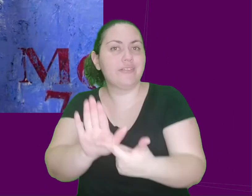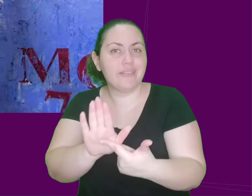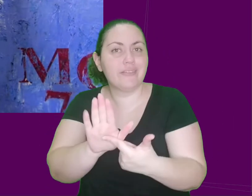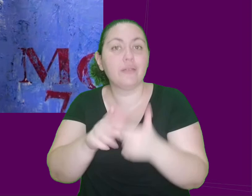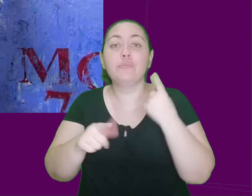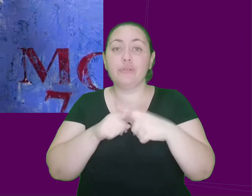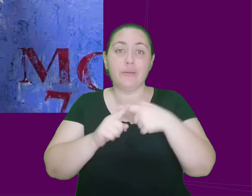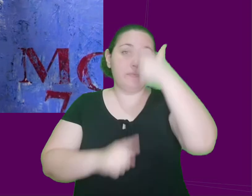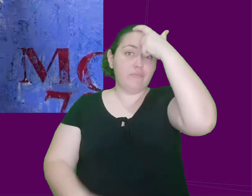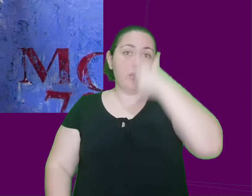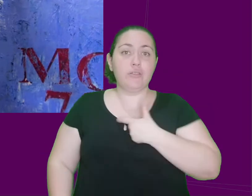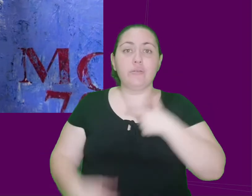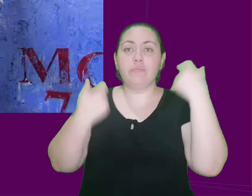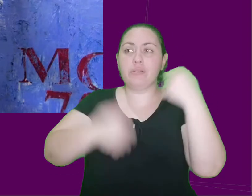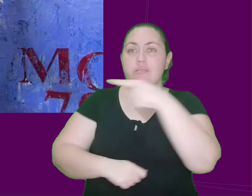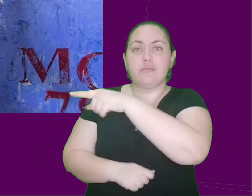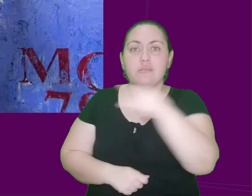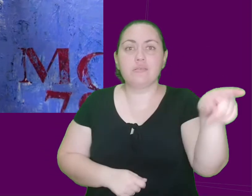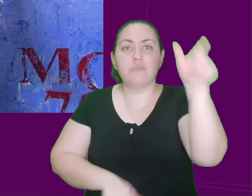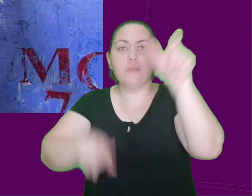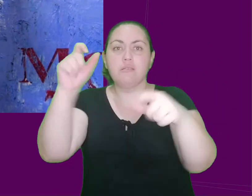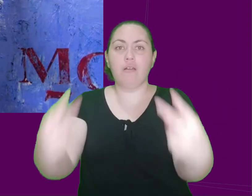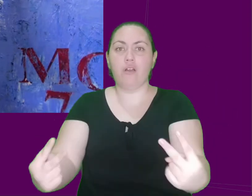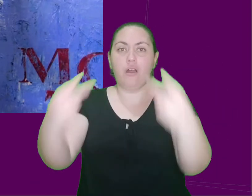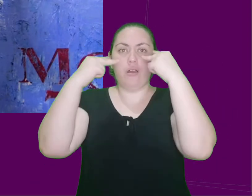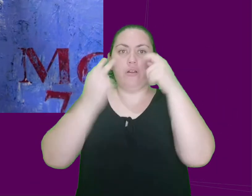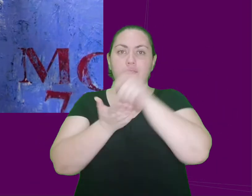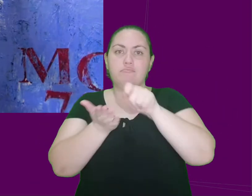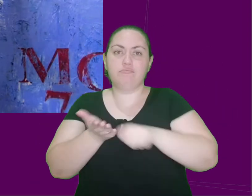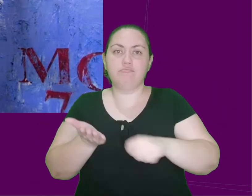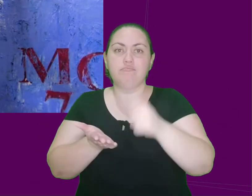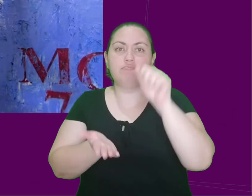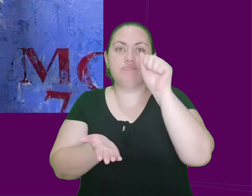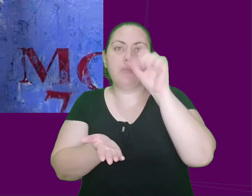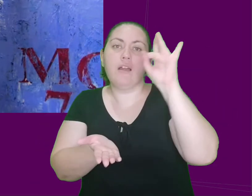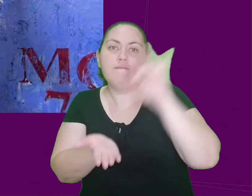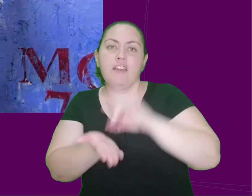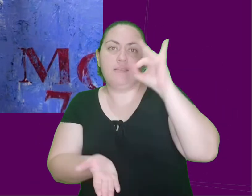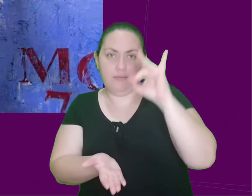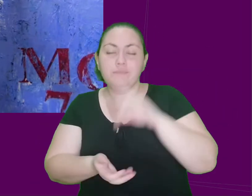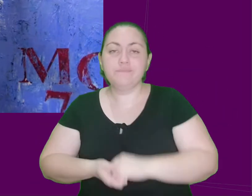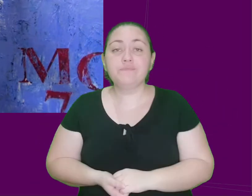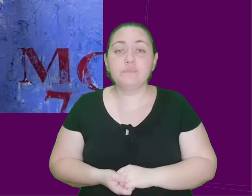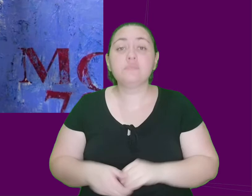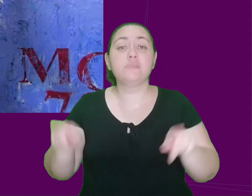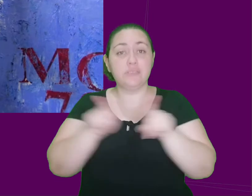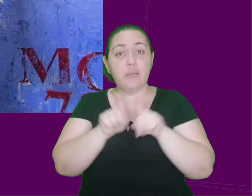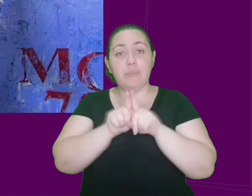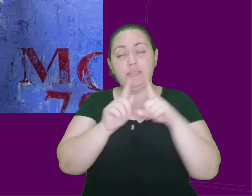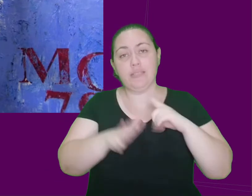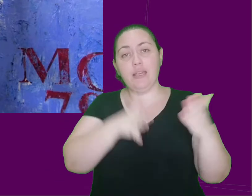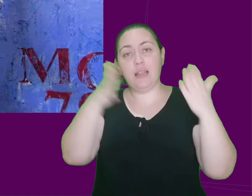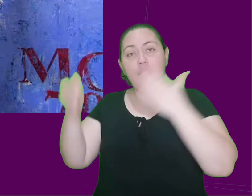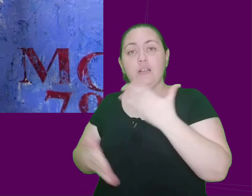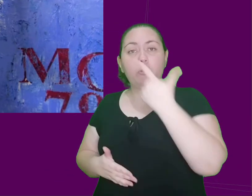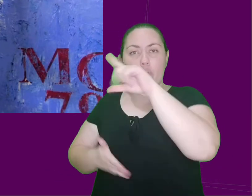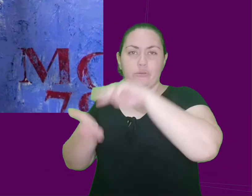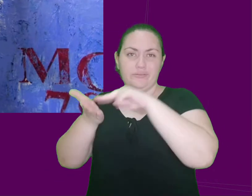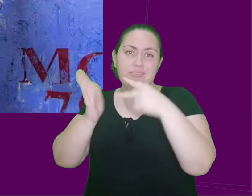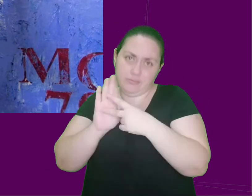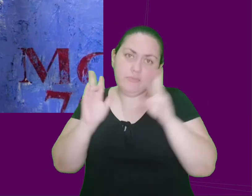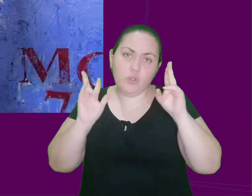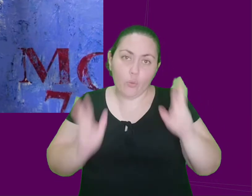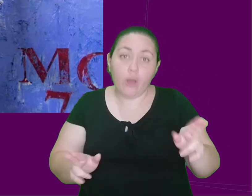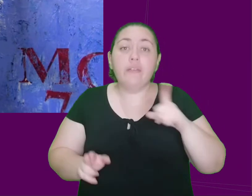de um público que ateste a sua obra e a sua valia. De outro lado, mas no mesmo sentido, a gente tem um sistema